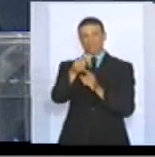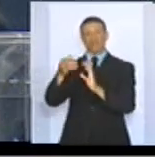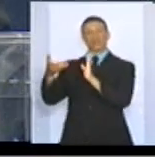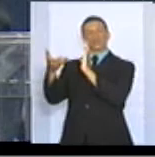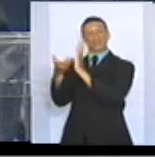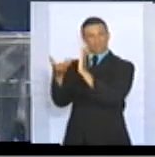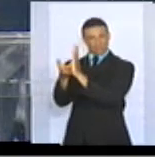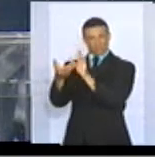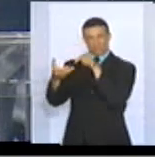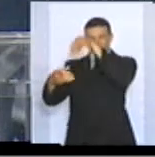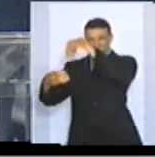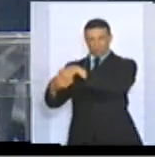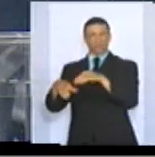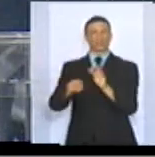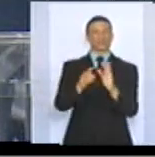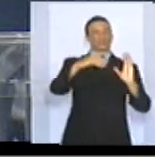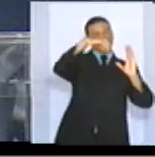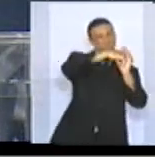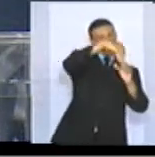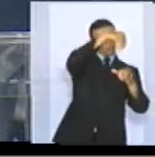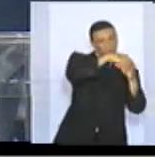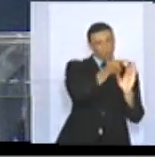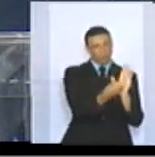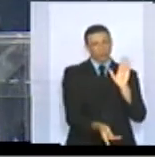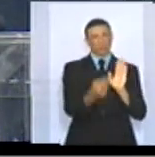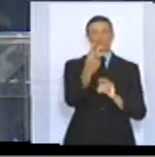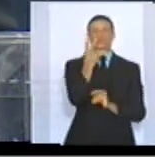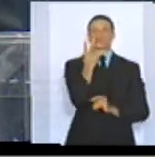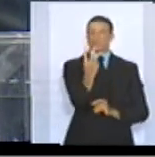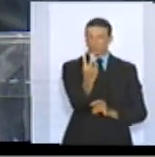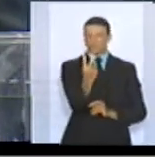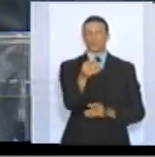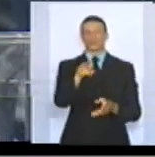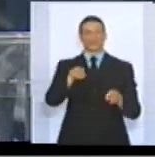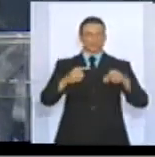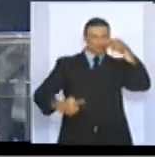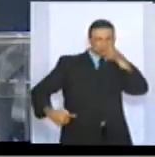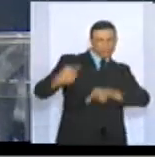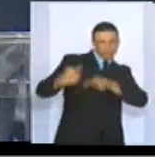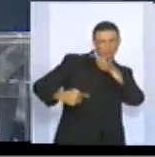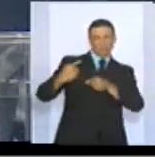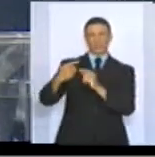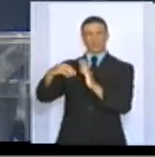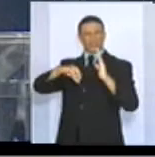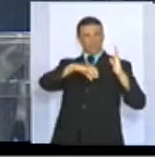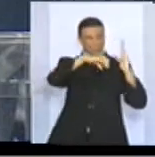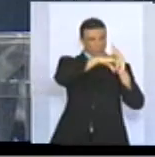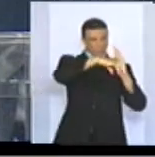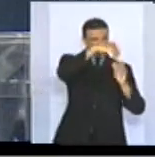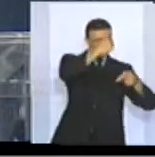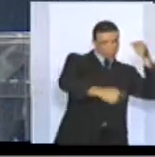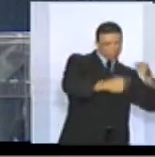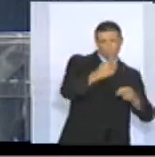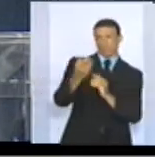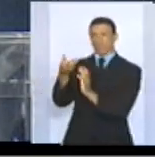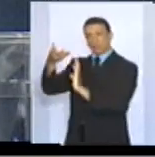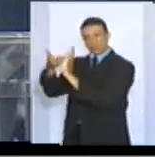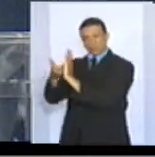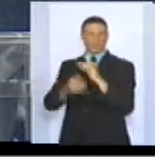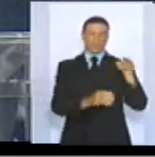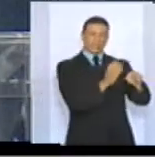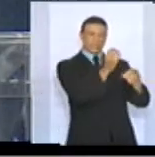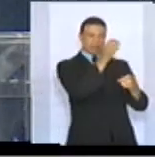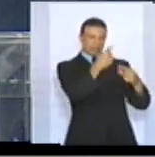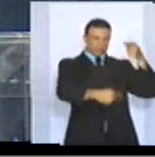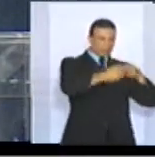projetos no Senado Federal, viveu um processo de amplo debate na Câmara e no Senado, 6 audiências públicas na Câmara,